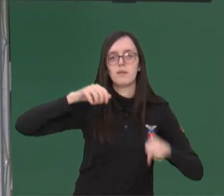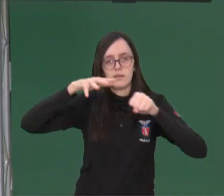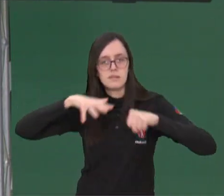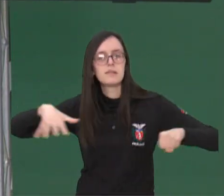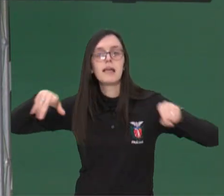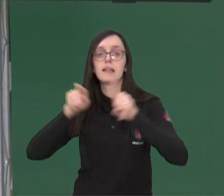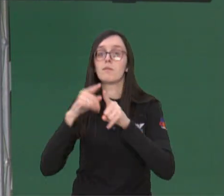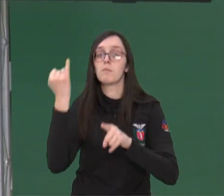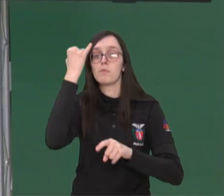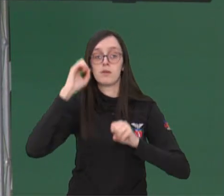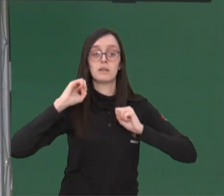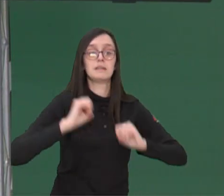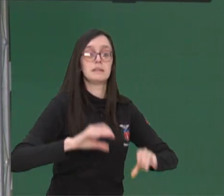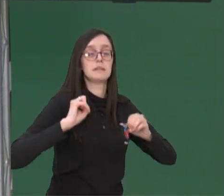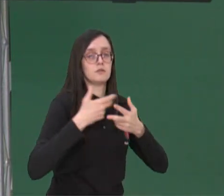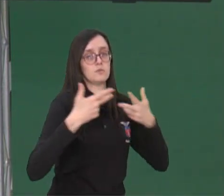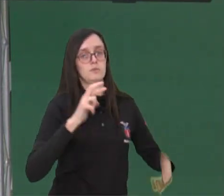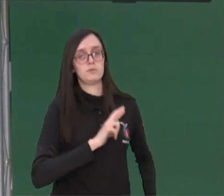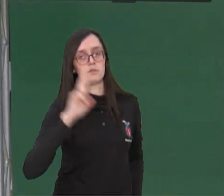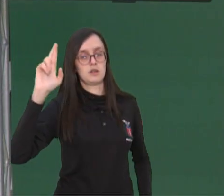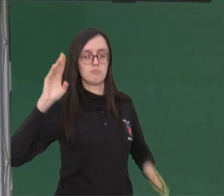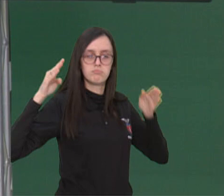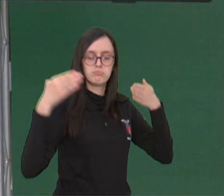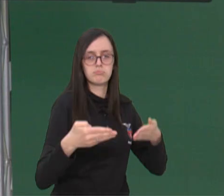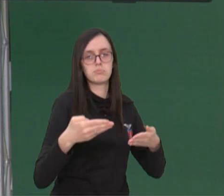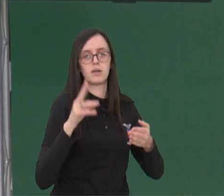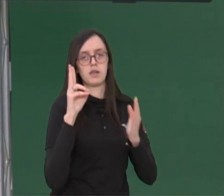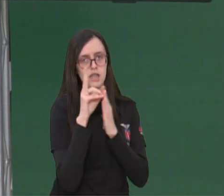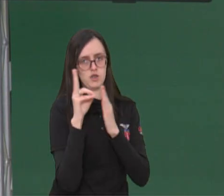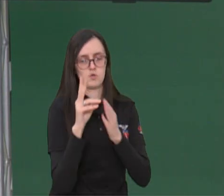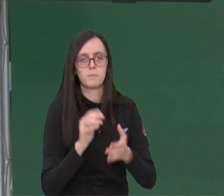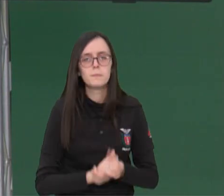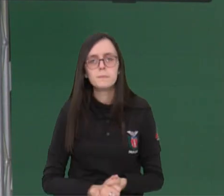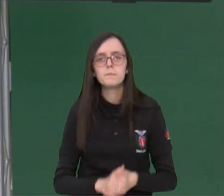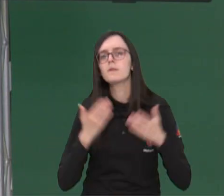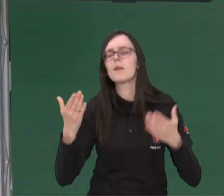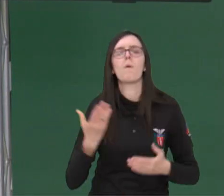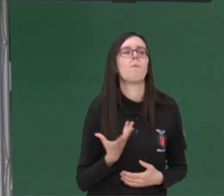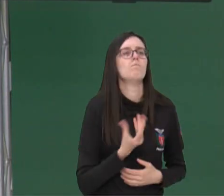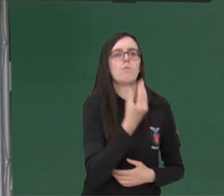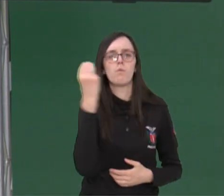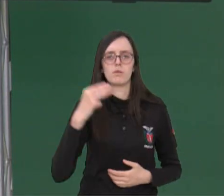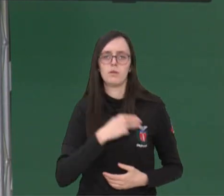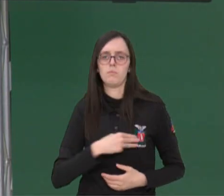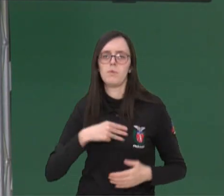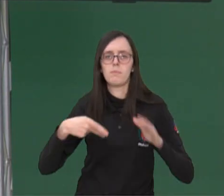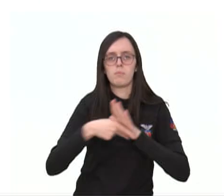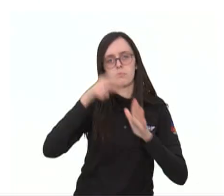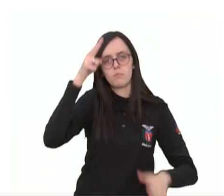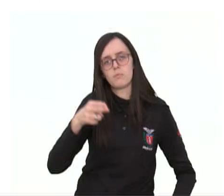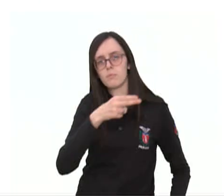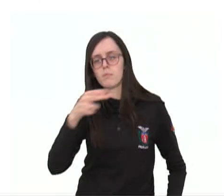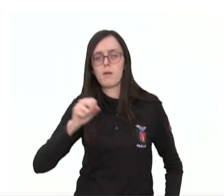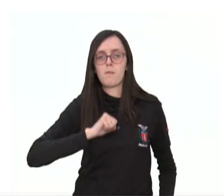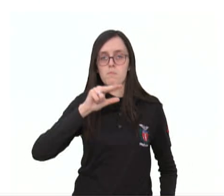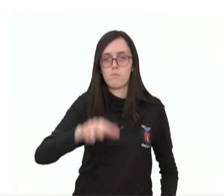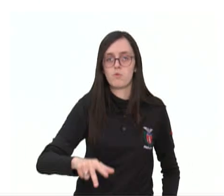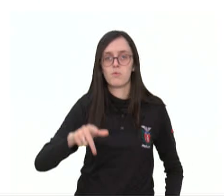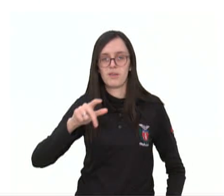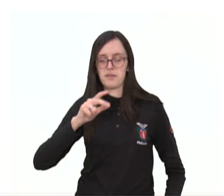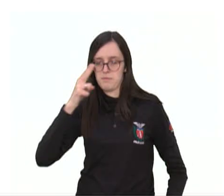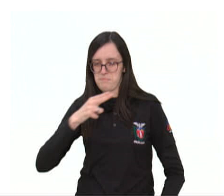função catequética junto aos índios. Então, muitas missões de padres portugueses e jesuítas na